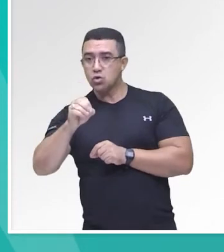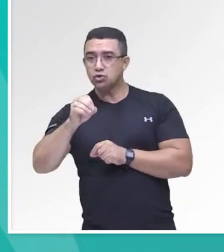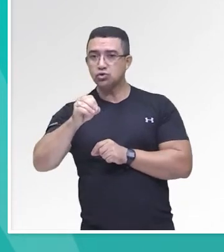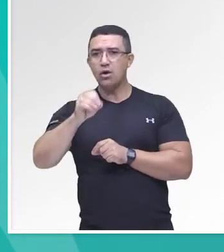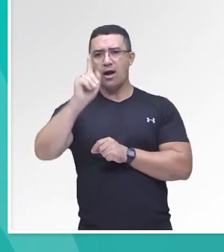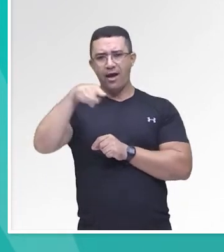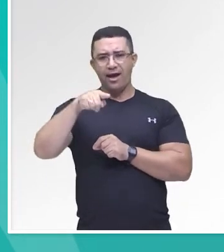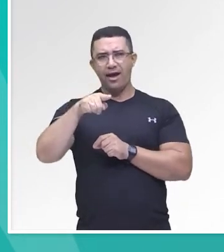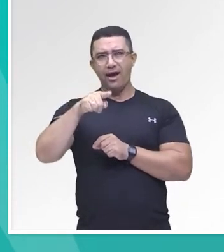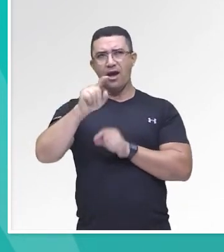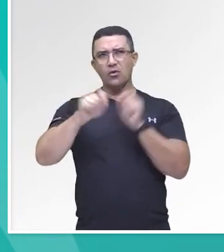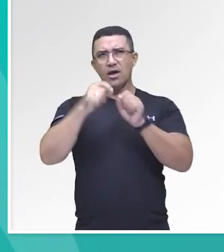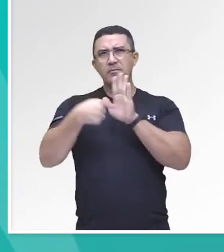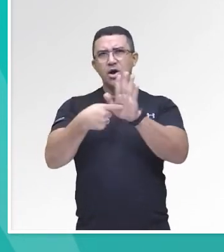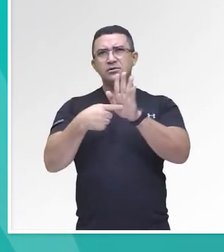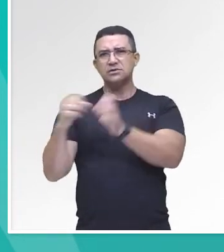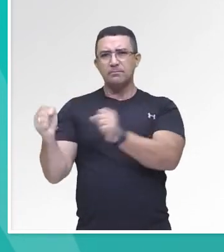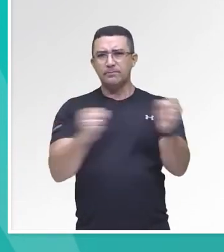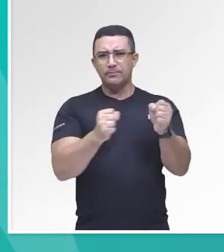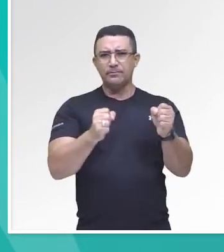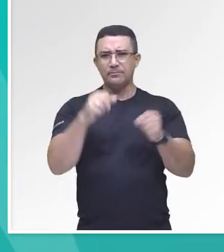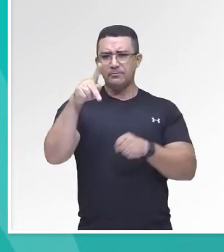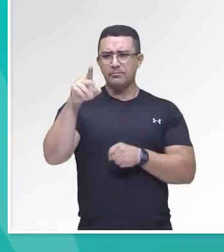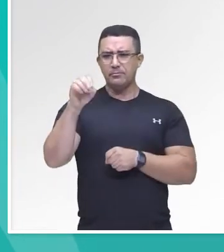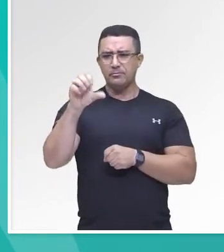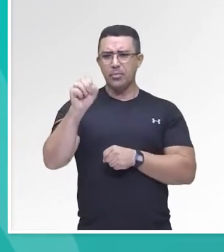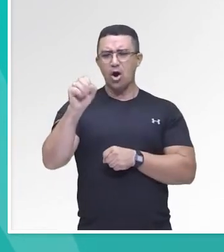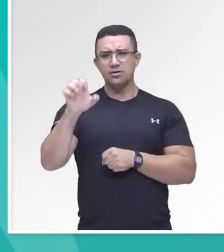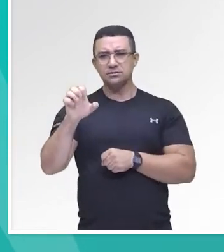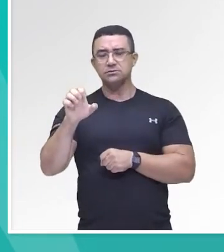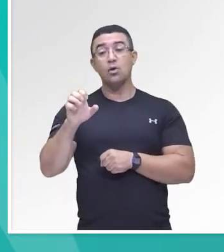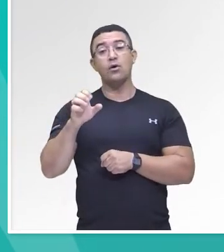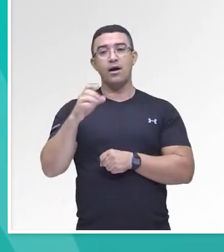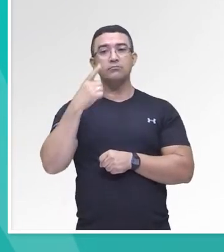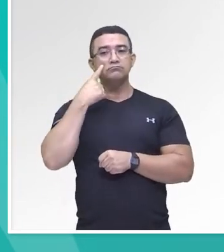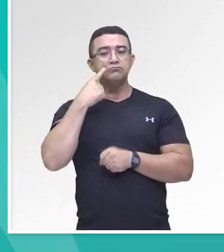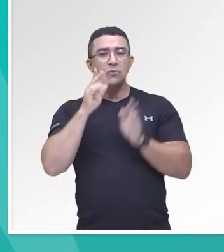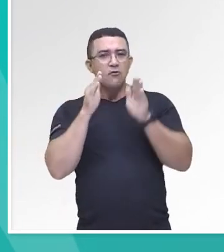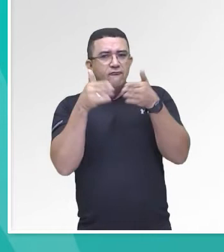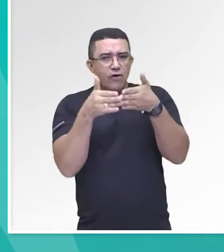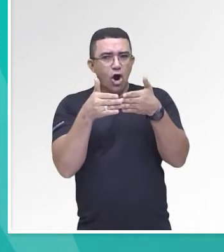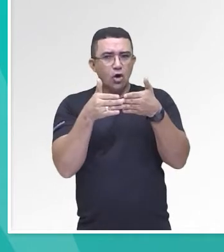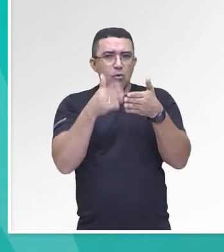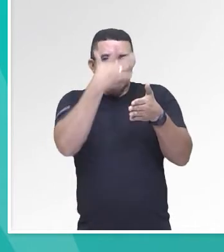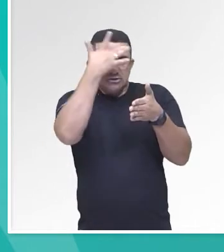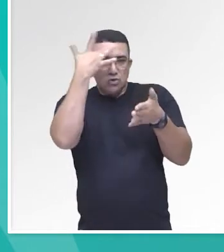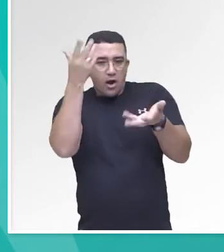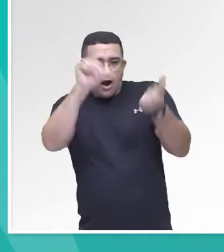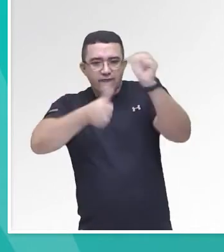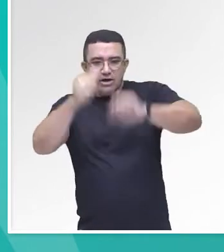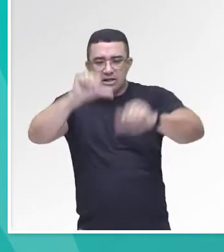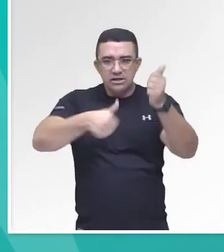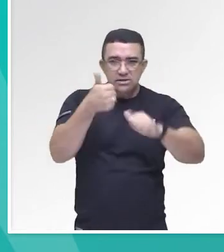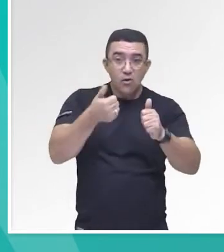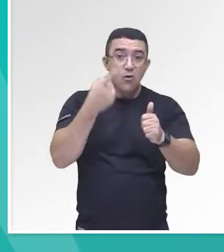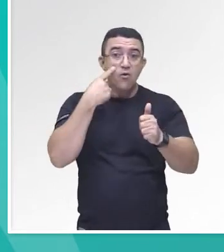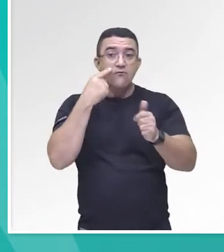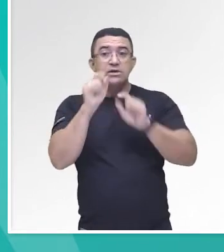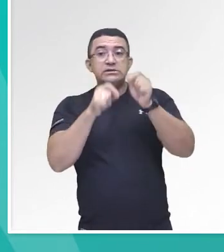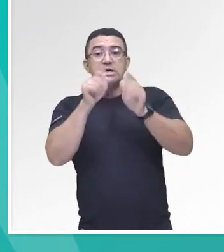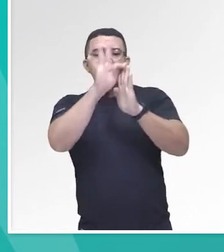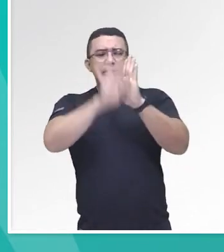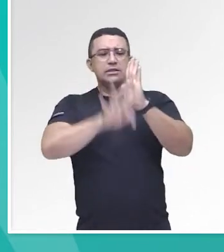nessas ideias, nessas conexões de ideias que a gente vai focar se nós quisermos ter um texto coeso, né,